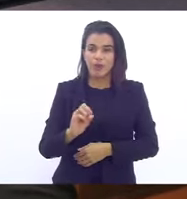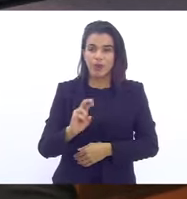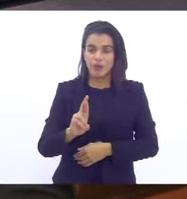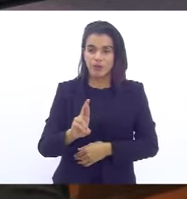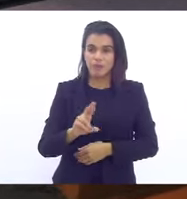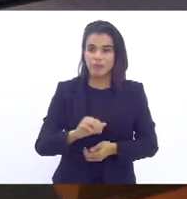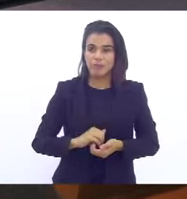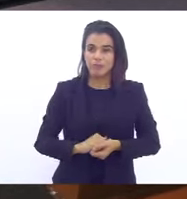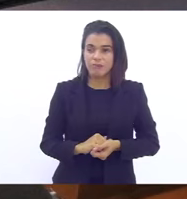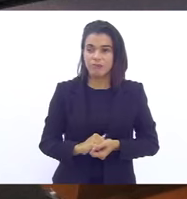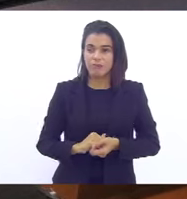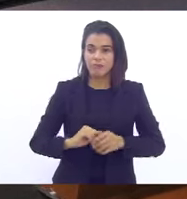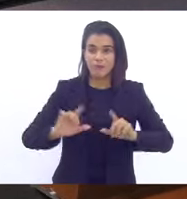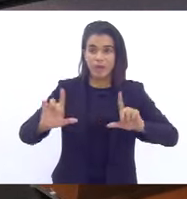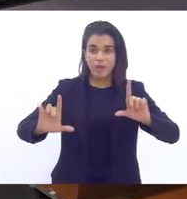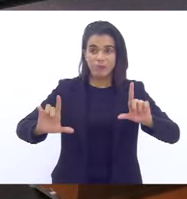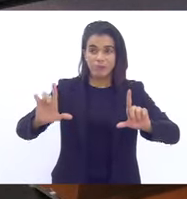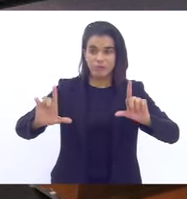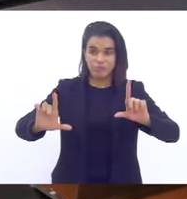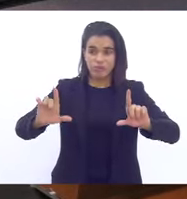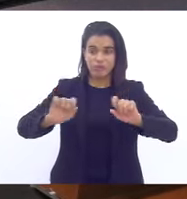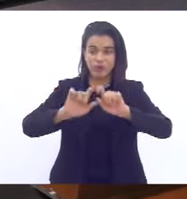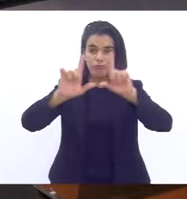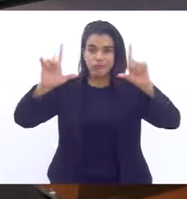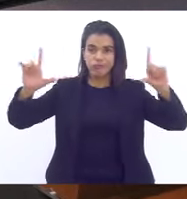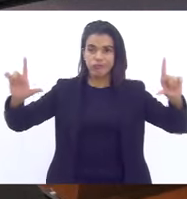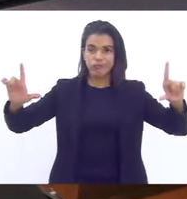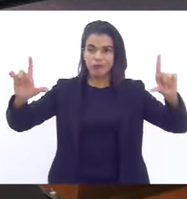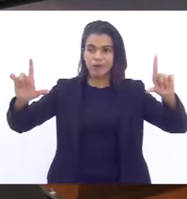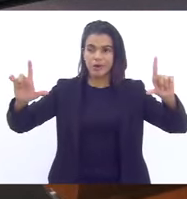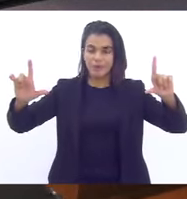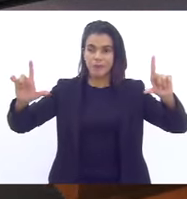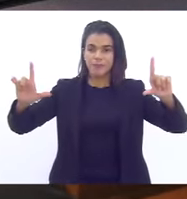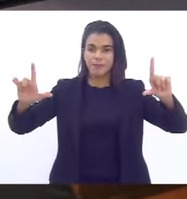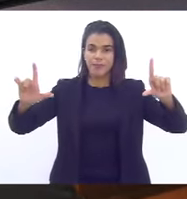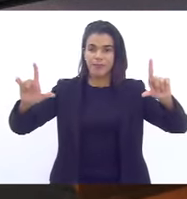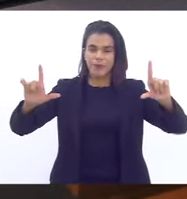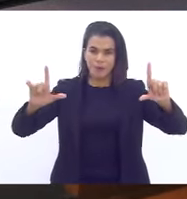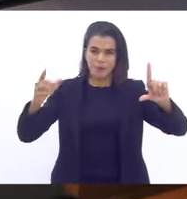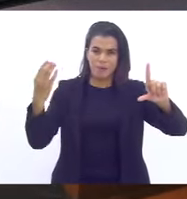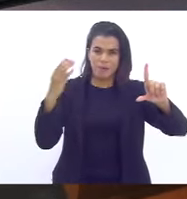Está passando no telão, mas não está no monitor ali. Ajeita aí e coloca o